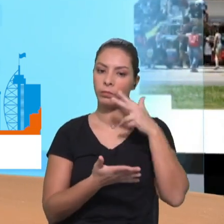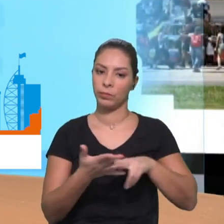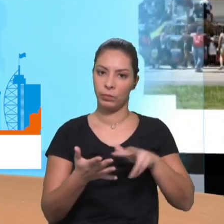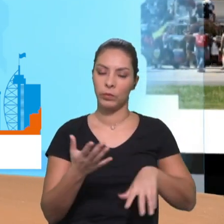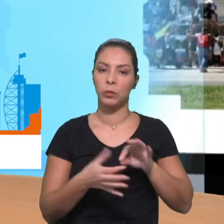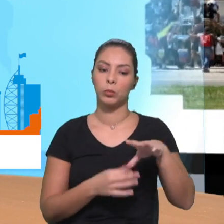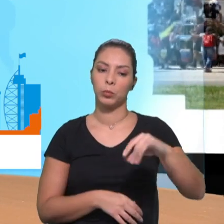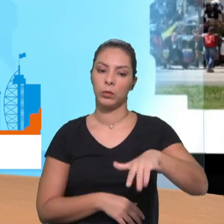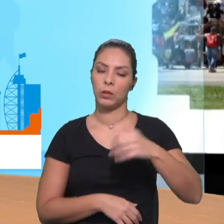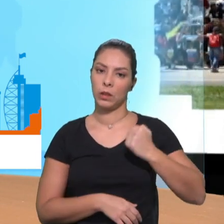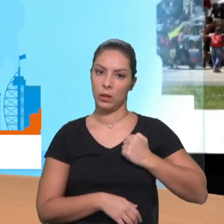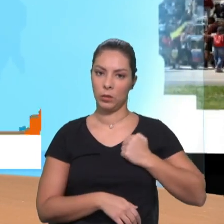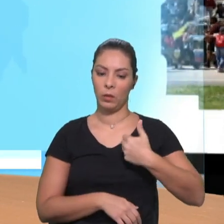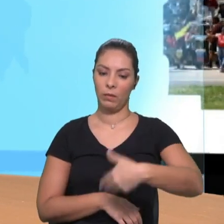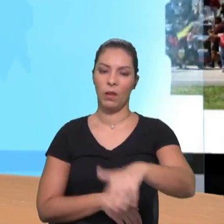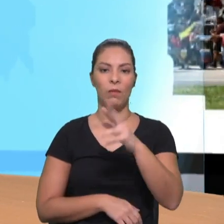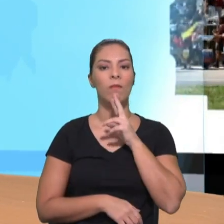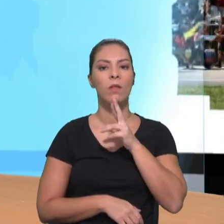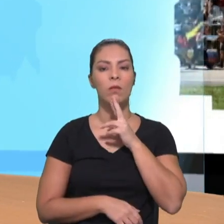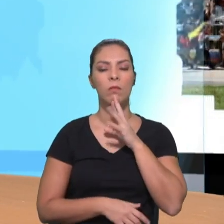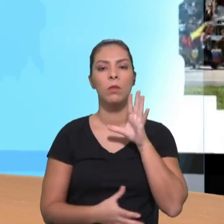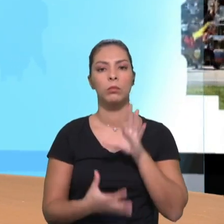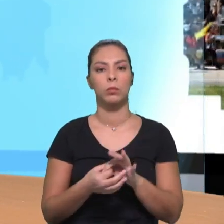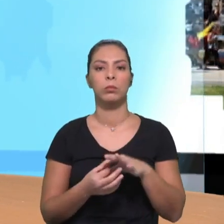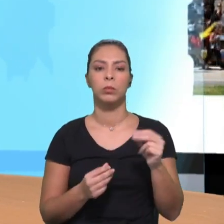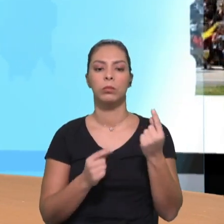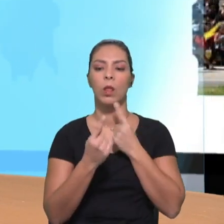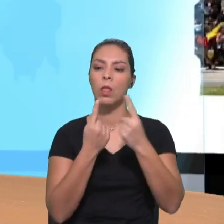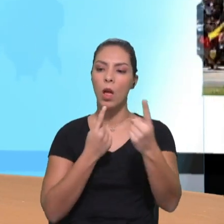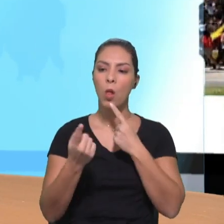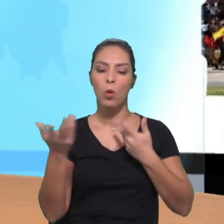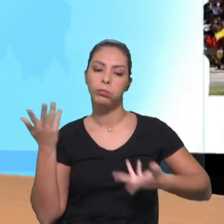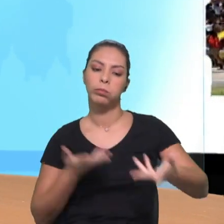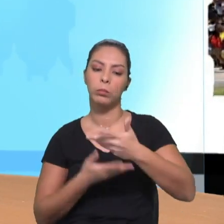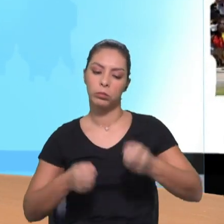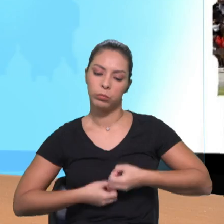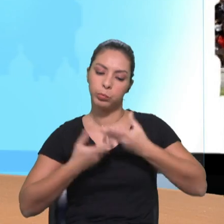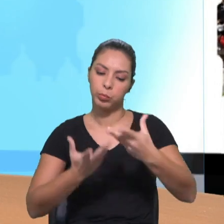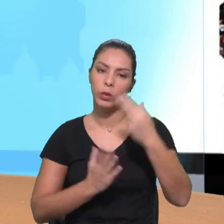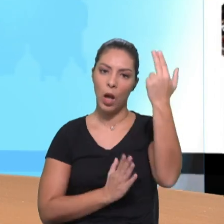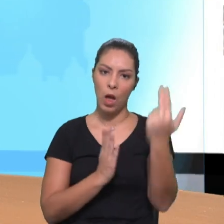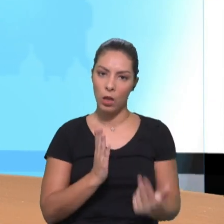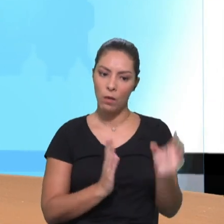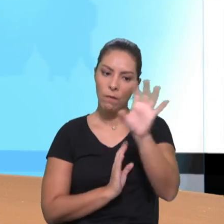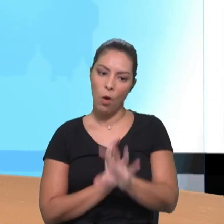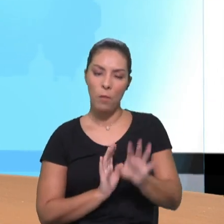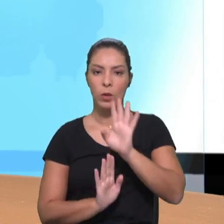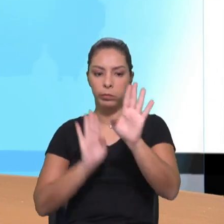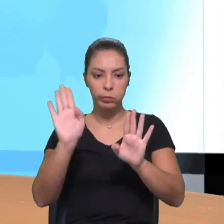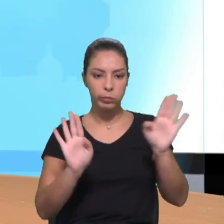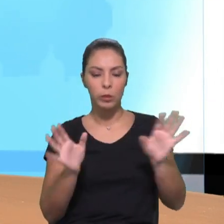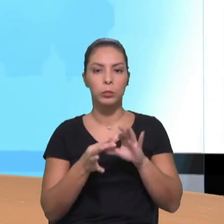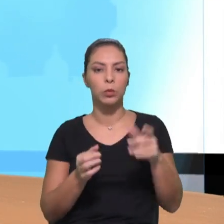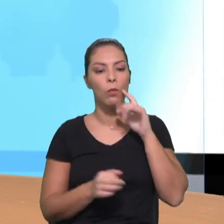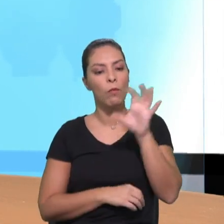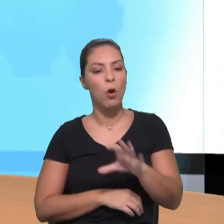Fátima, prevendo um diálogo entre diversas formas de expressão artística e como estas se relacionam com a expressão de